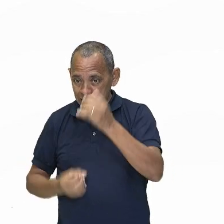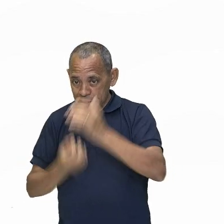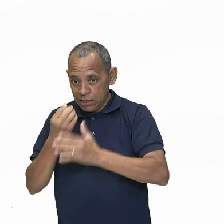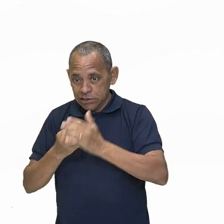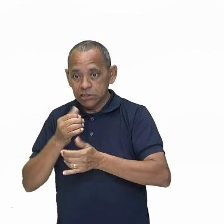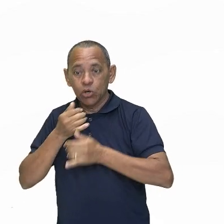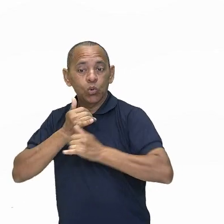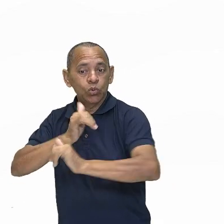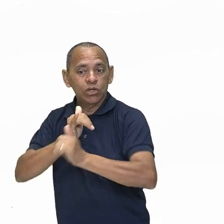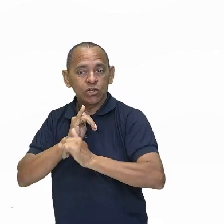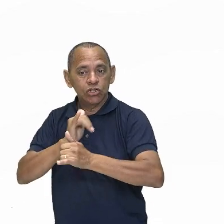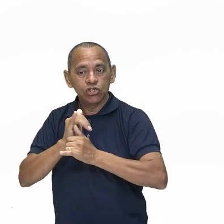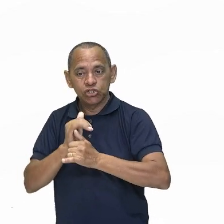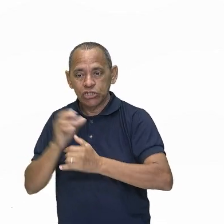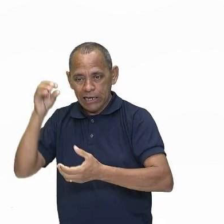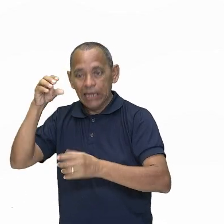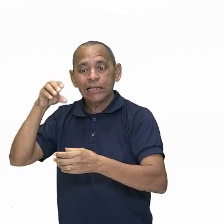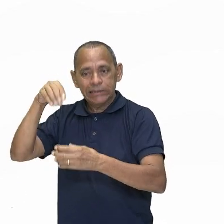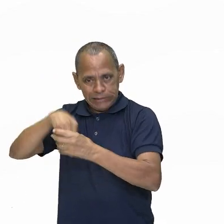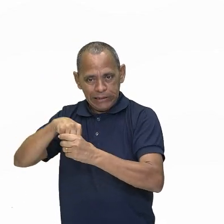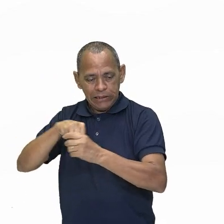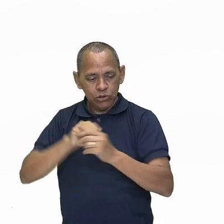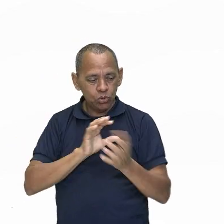elétrica nas usinas